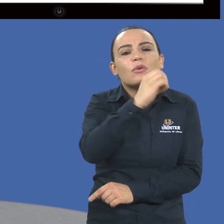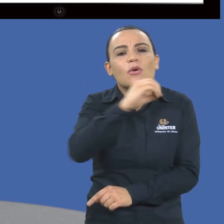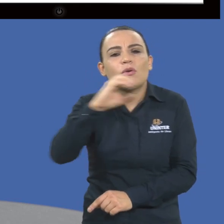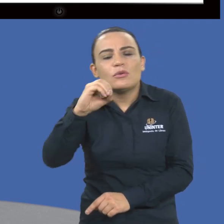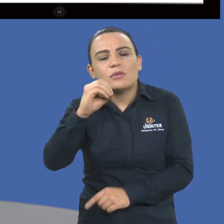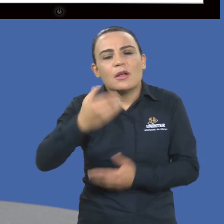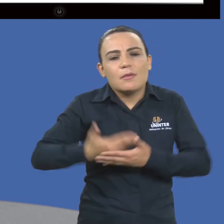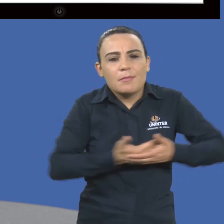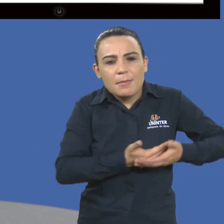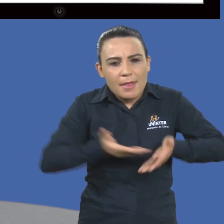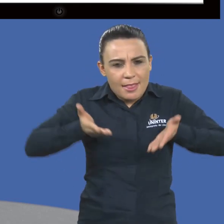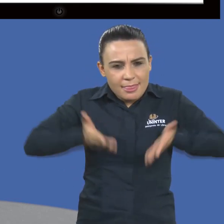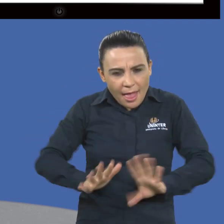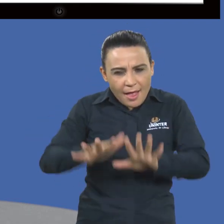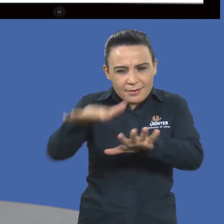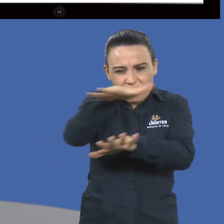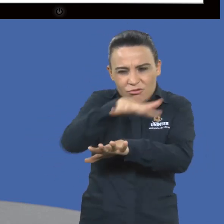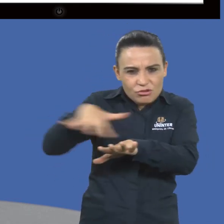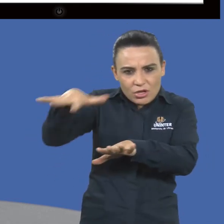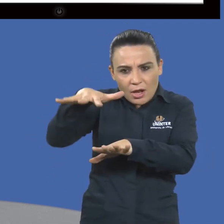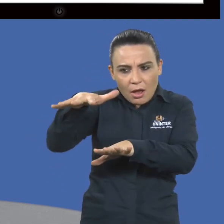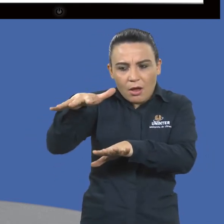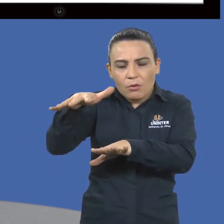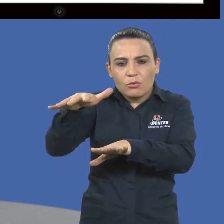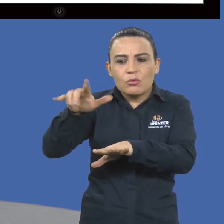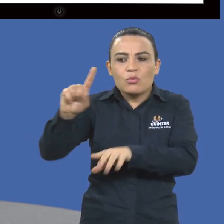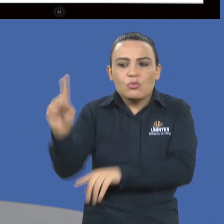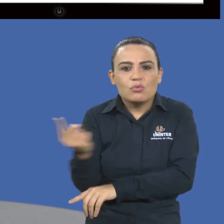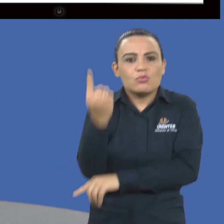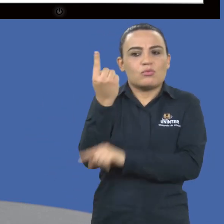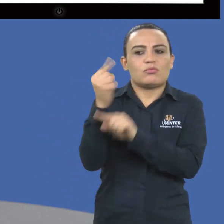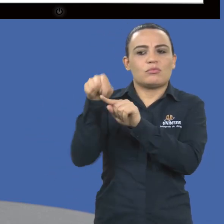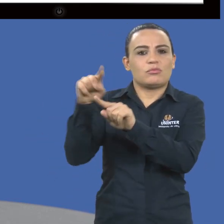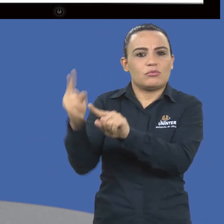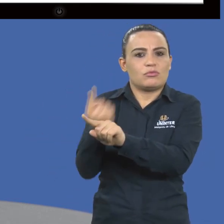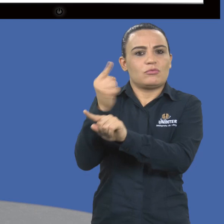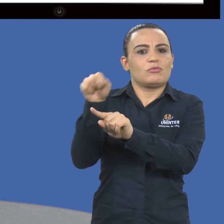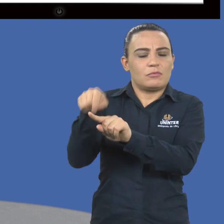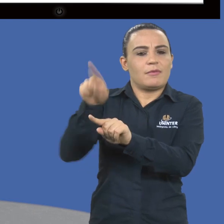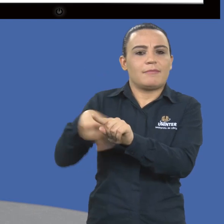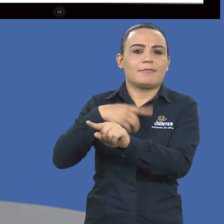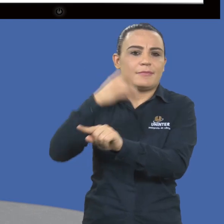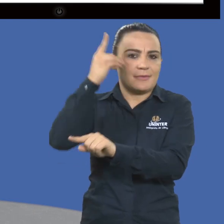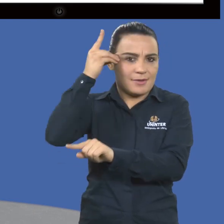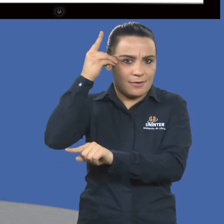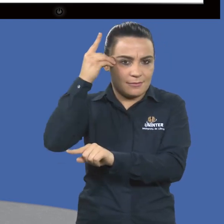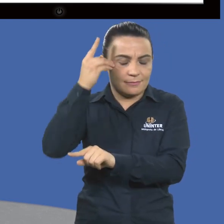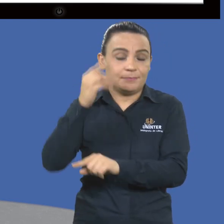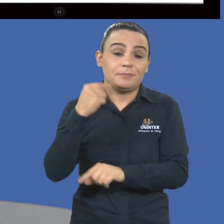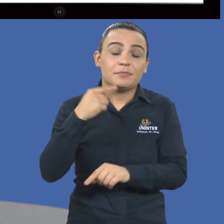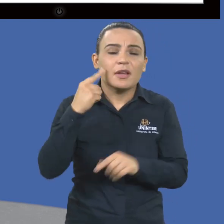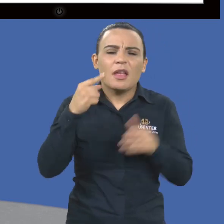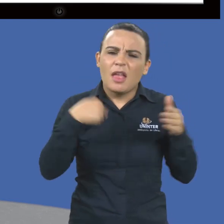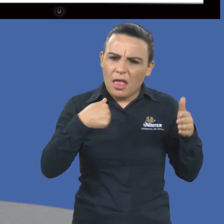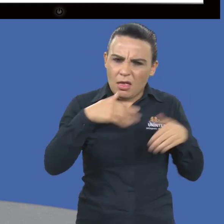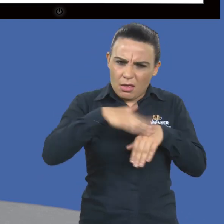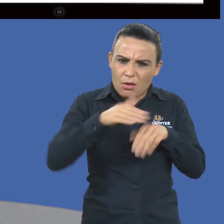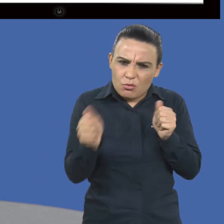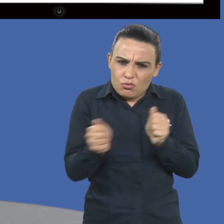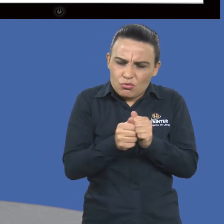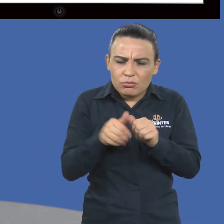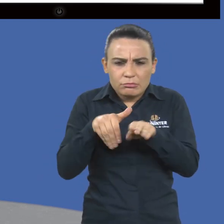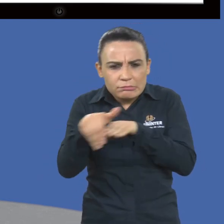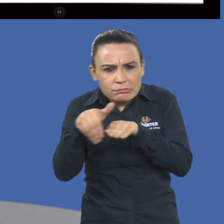vivos, né? Agora, o que chama atenção também, se a gente acompanhar casais que